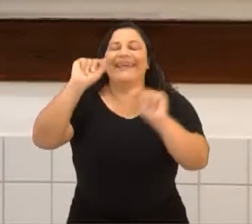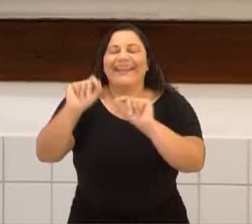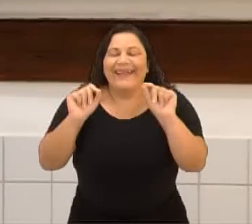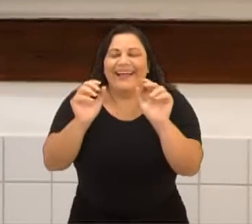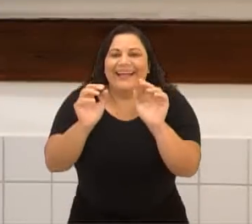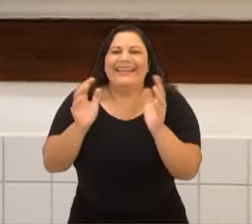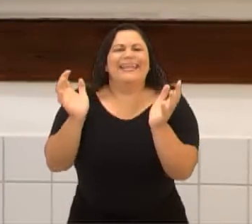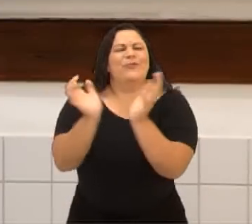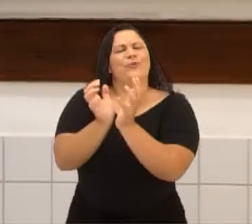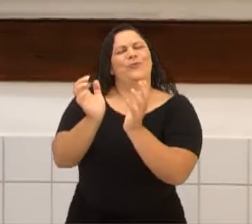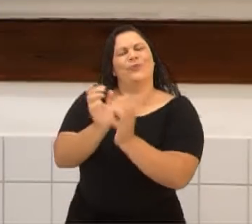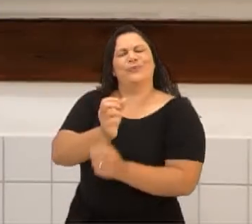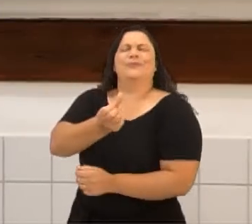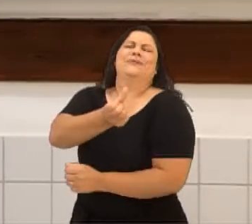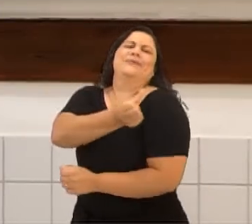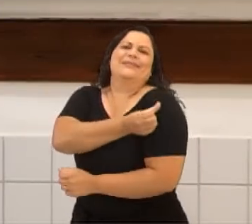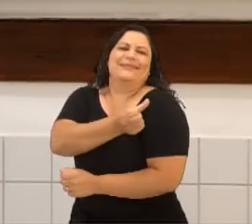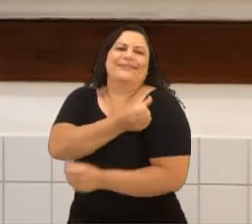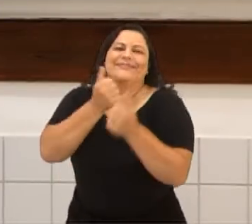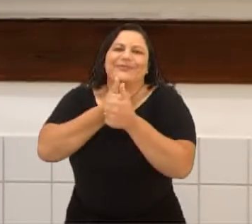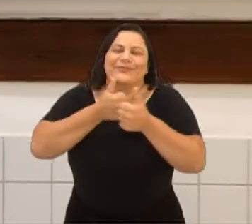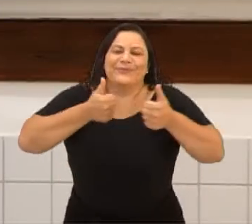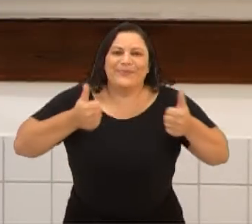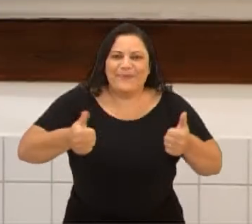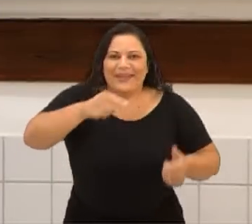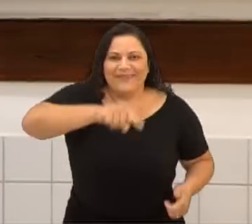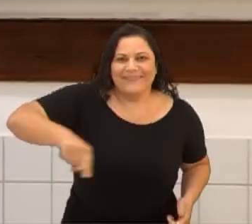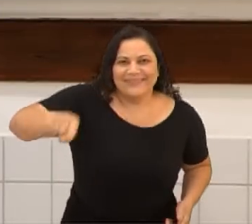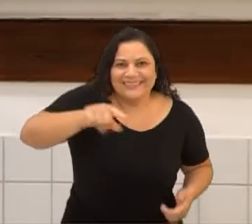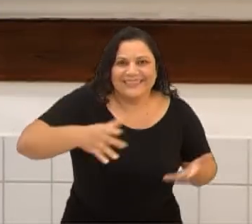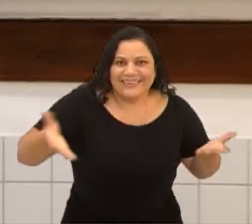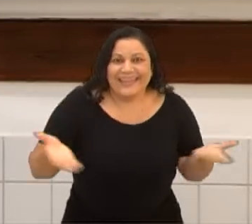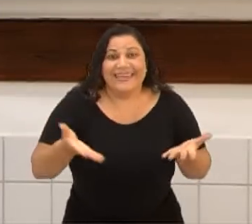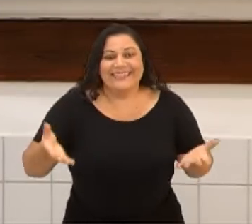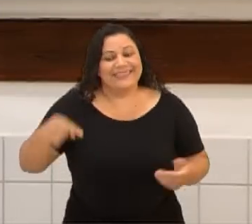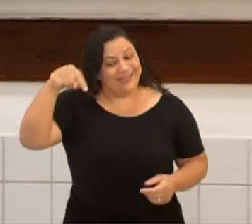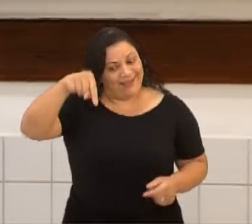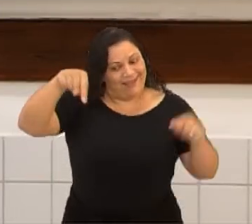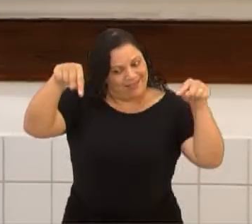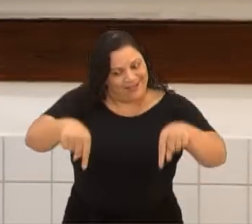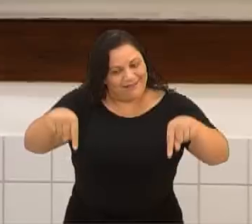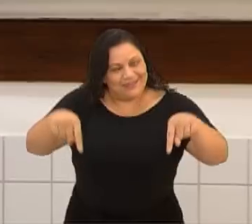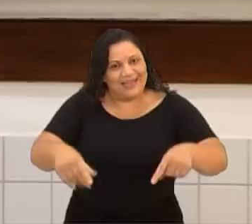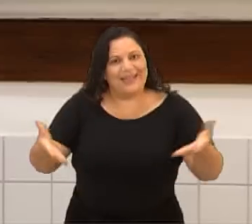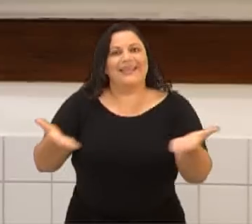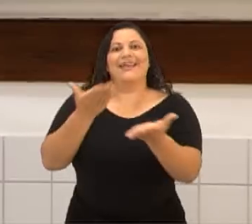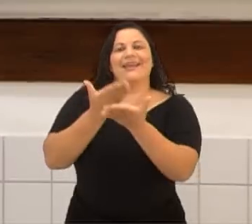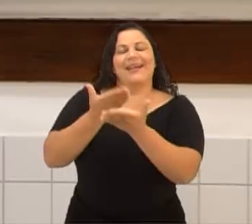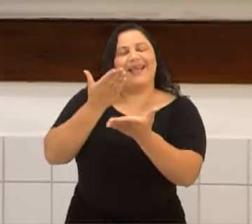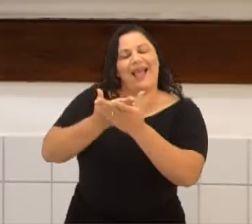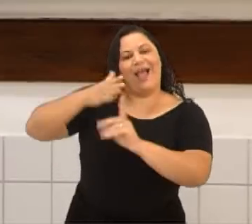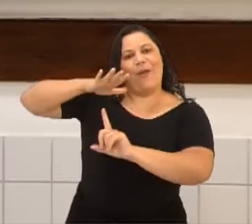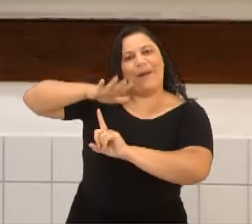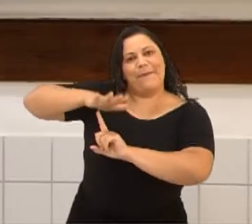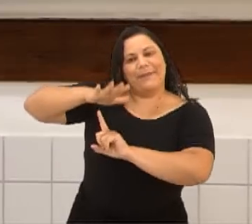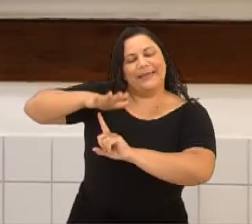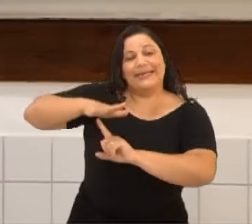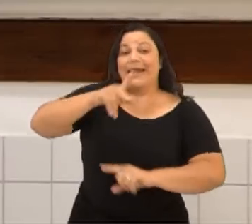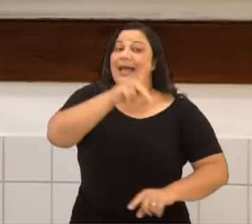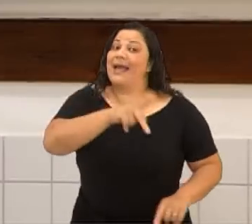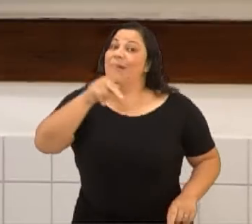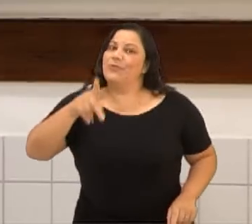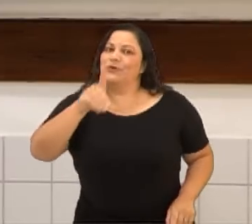galerinha do sexto ano, tudo bom com vocês? Estamos aqui para mais um Aula Paraná. Eu sou a